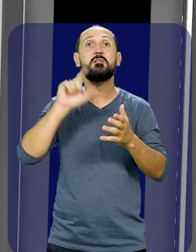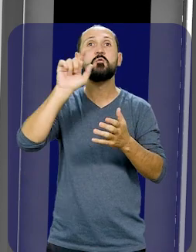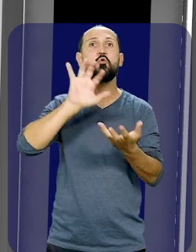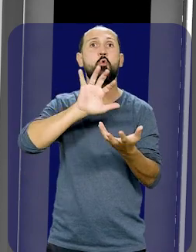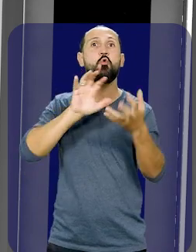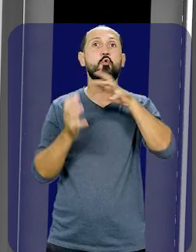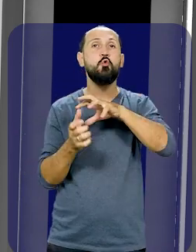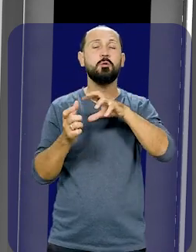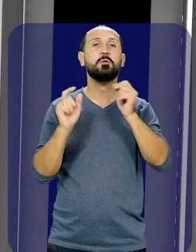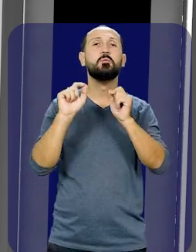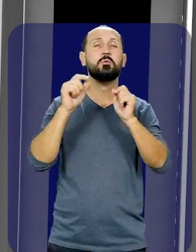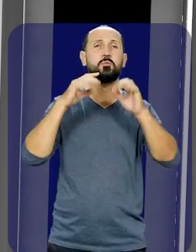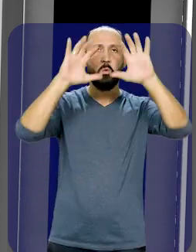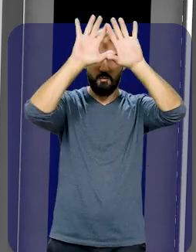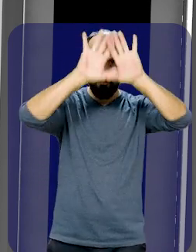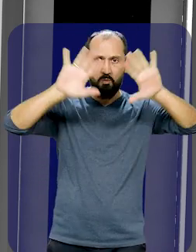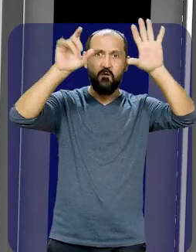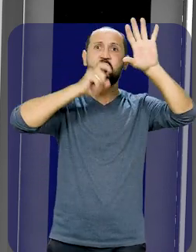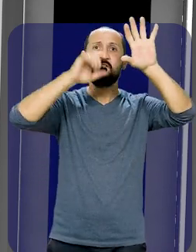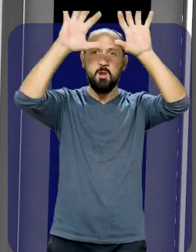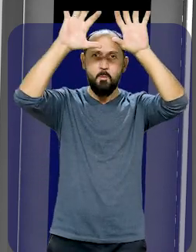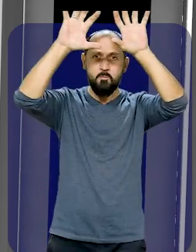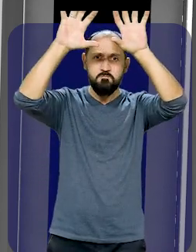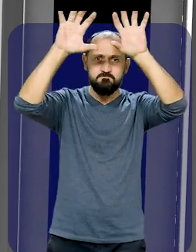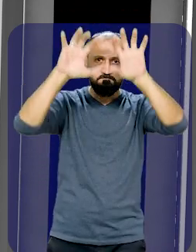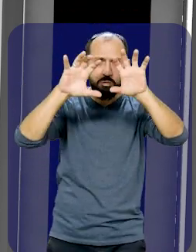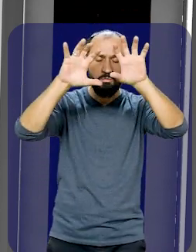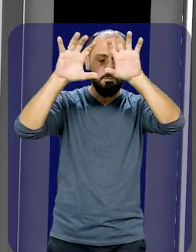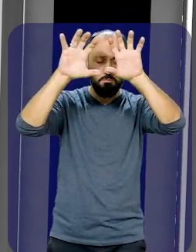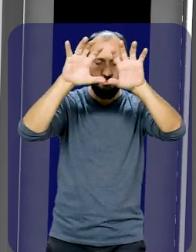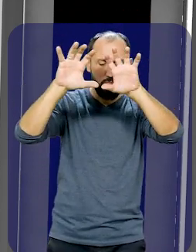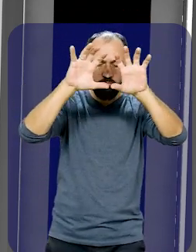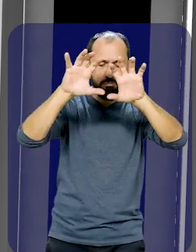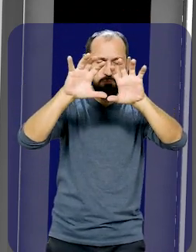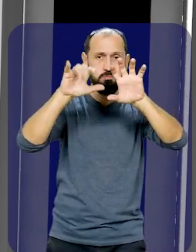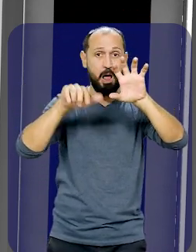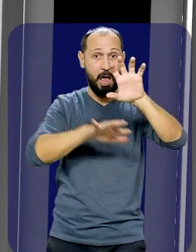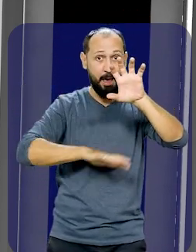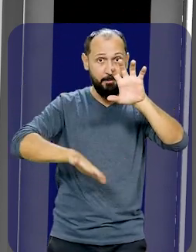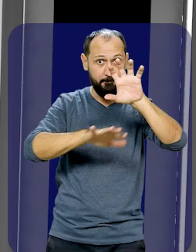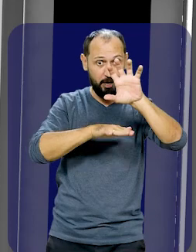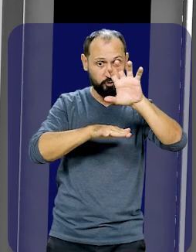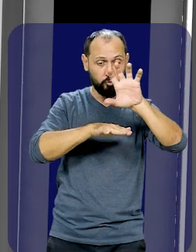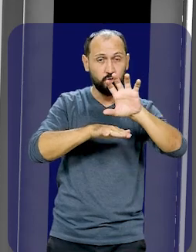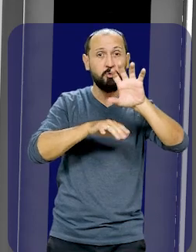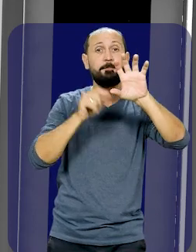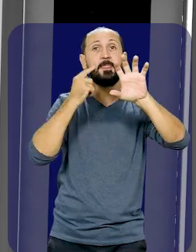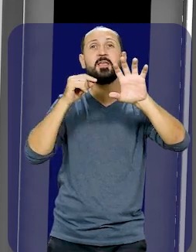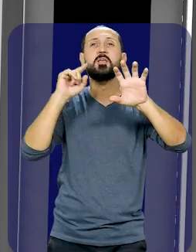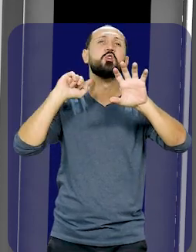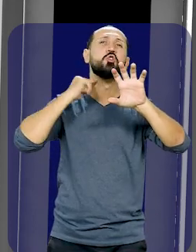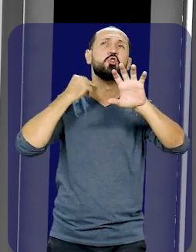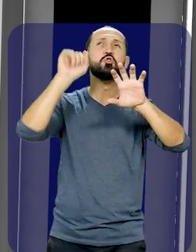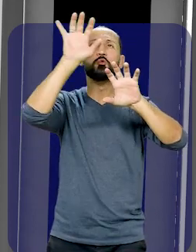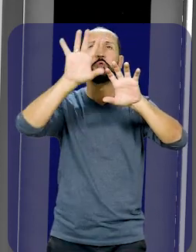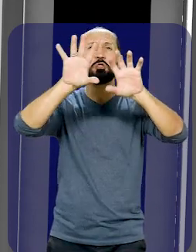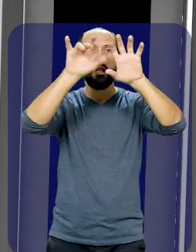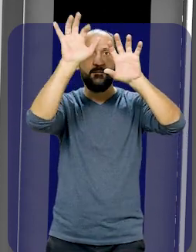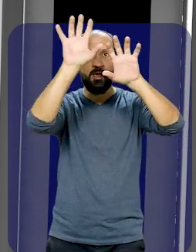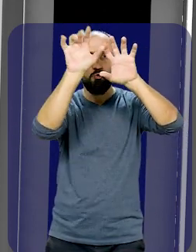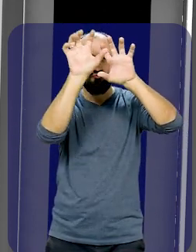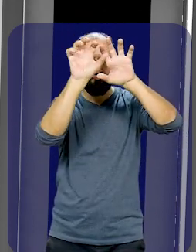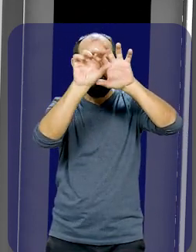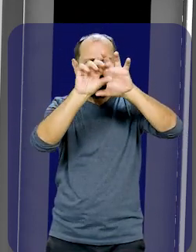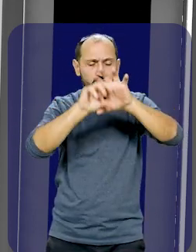inversão térmica, quando uma camada de ar frio mais pesada acaba descendo à superfície terrestre e retendo os poluentes.